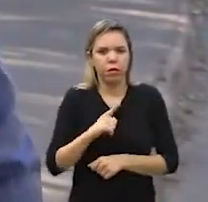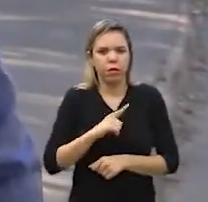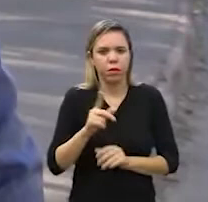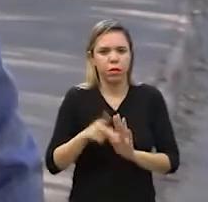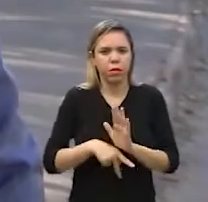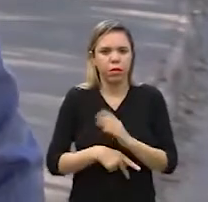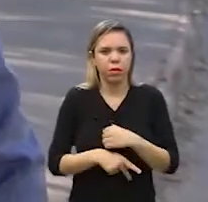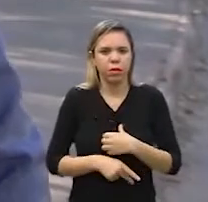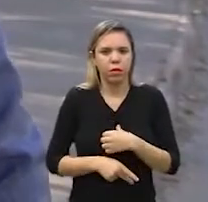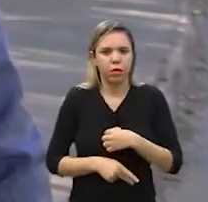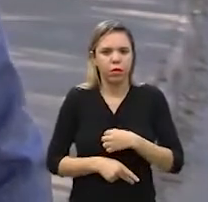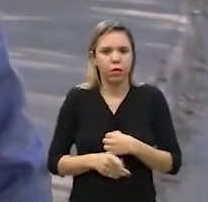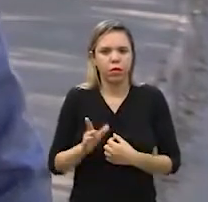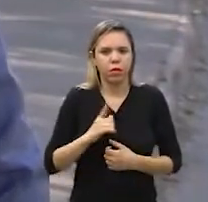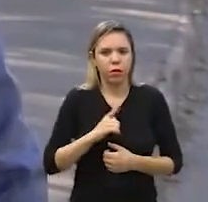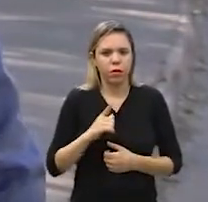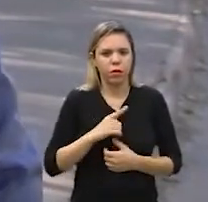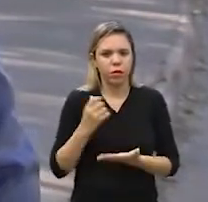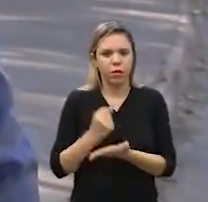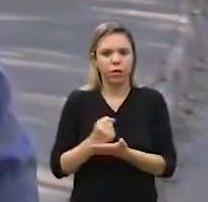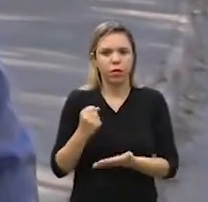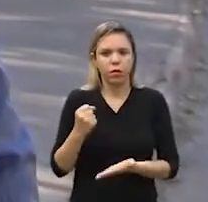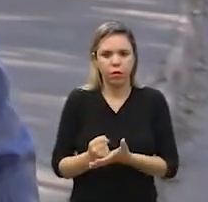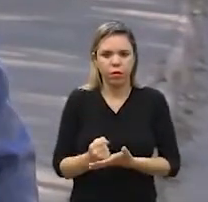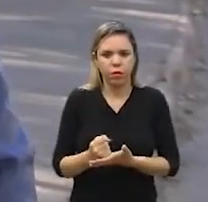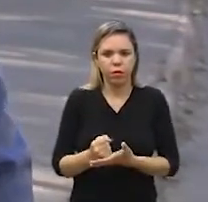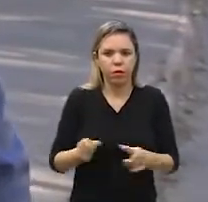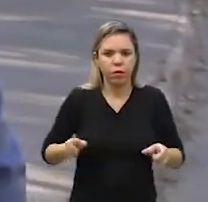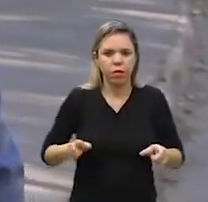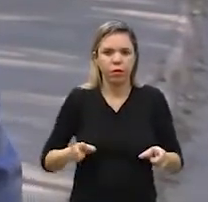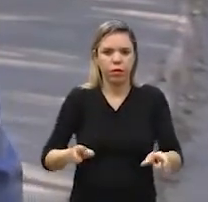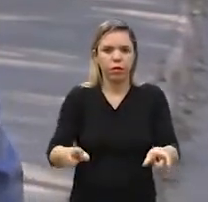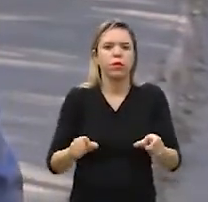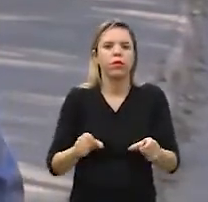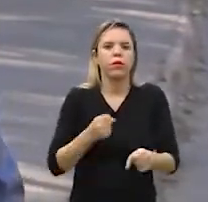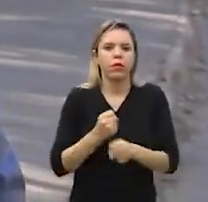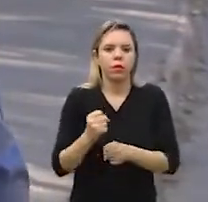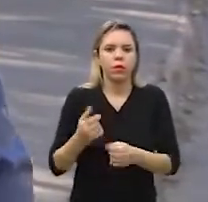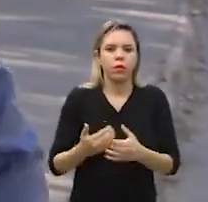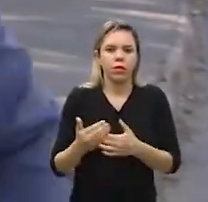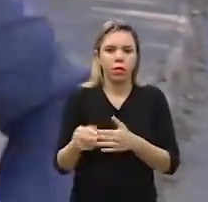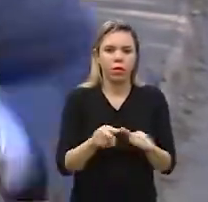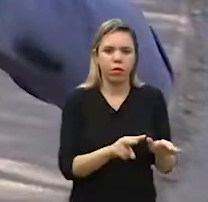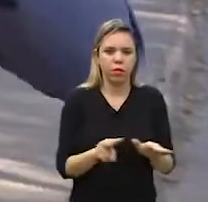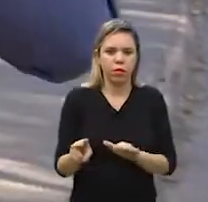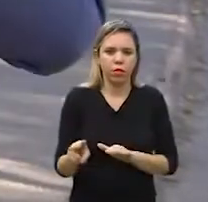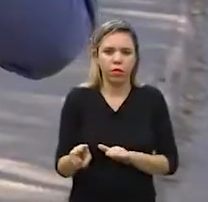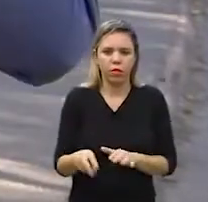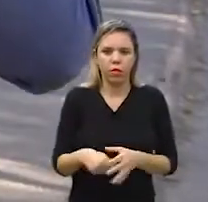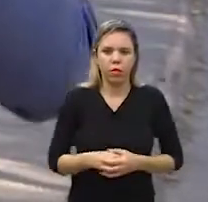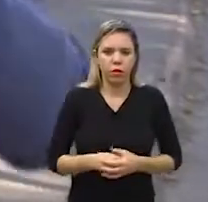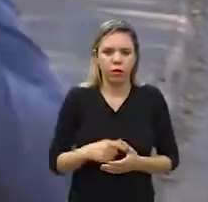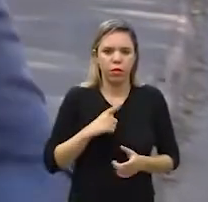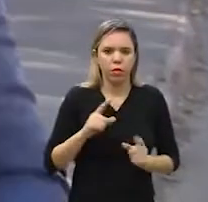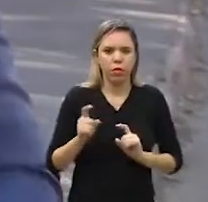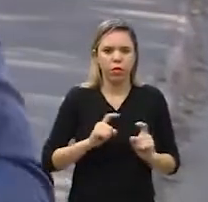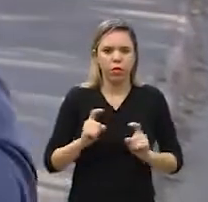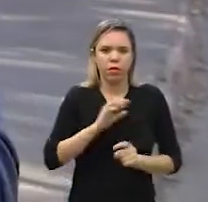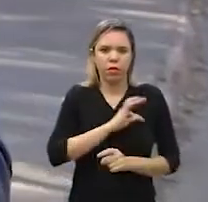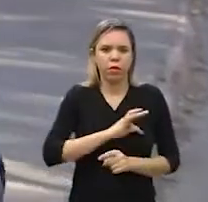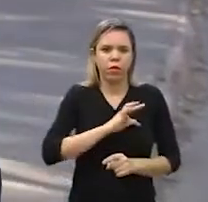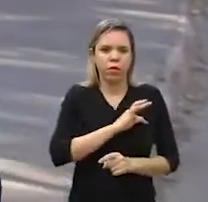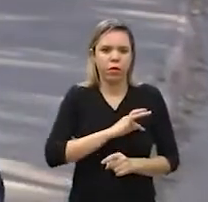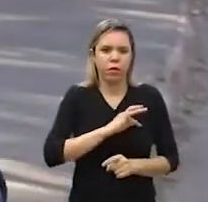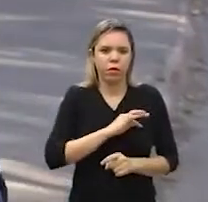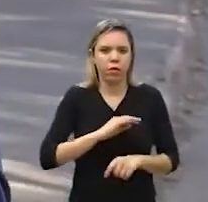já existe um projeto já houve a contratação dessas ciclovia na semana e nós devemos ter